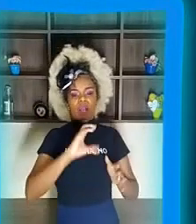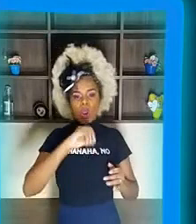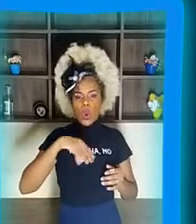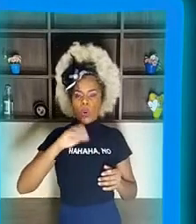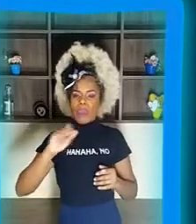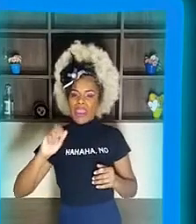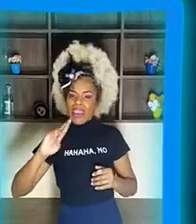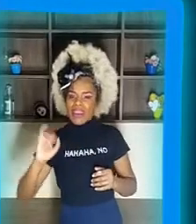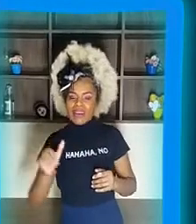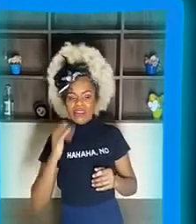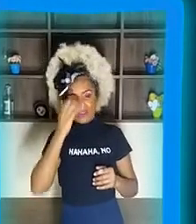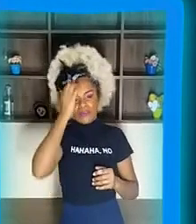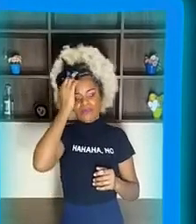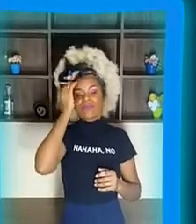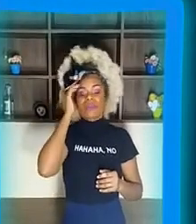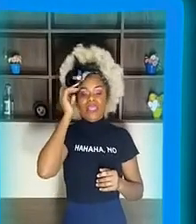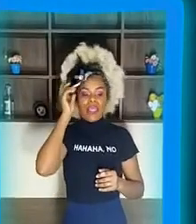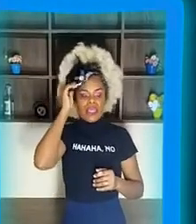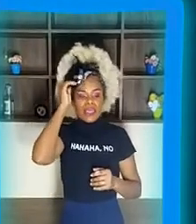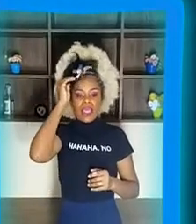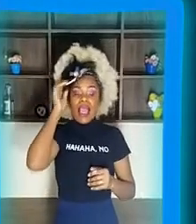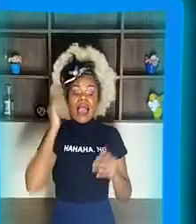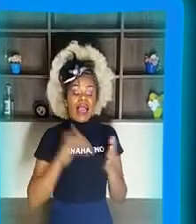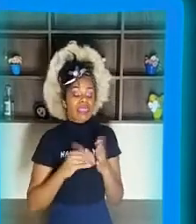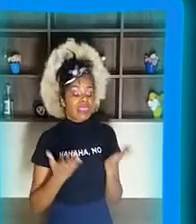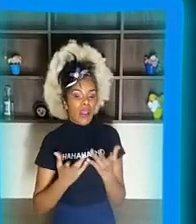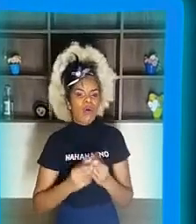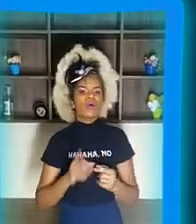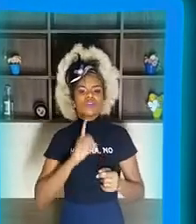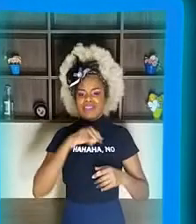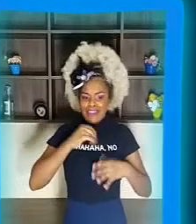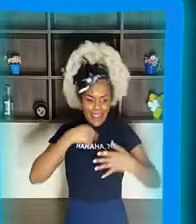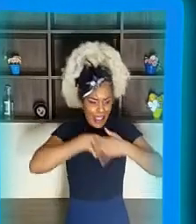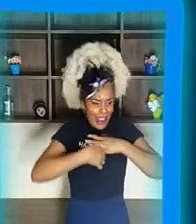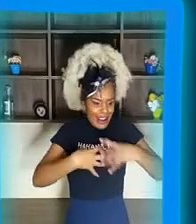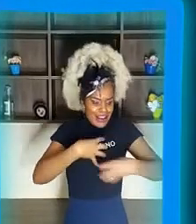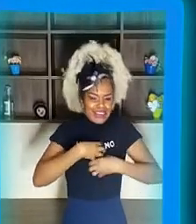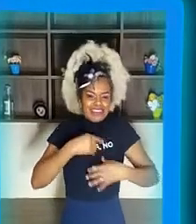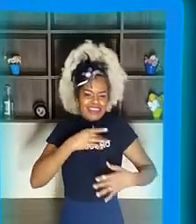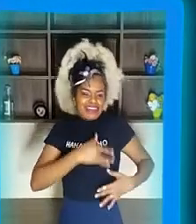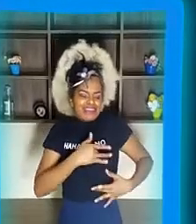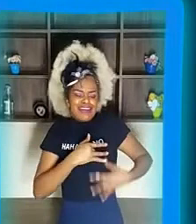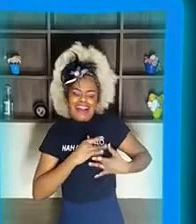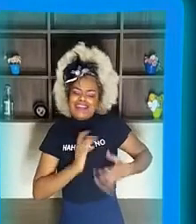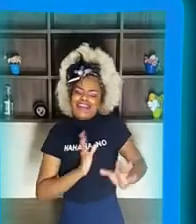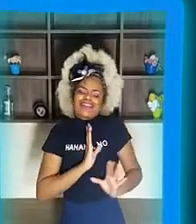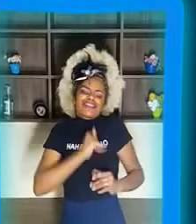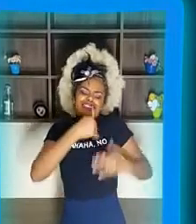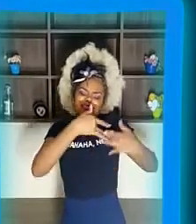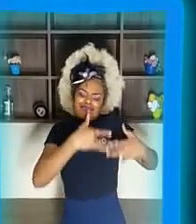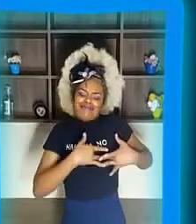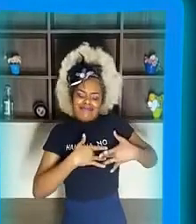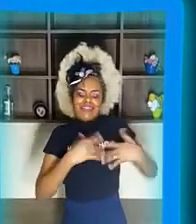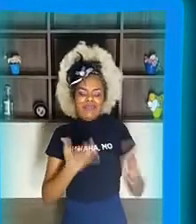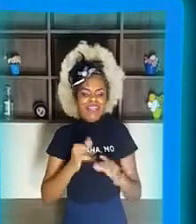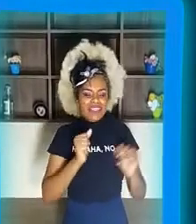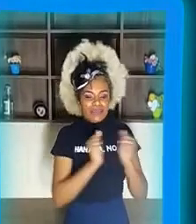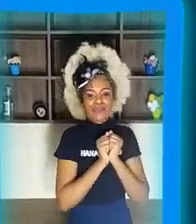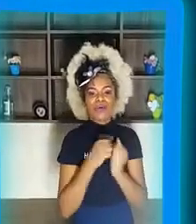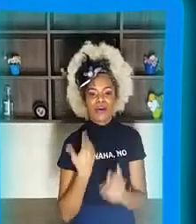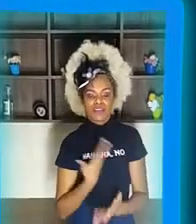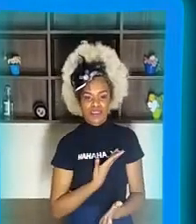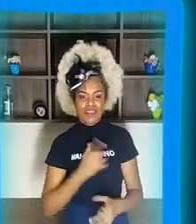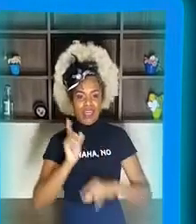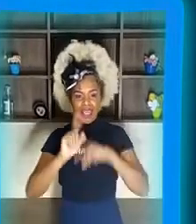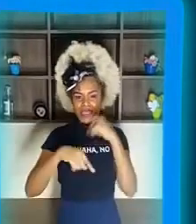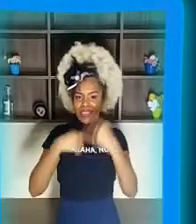aí isso está no meu DNA até hoje. Eu tenho certeza que no do Alan também, da galera toda da oficina. E isso vem com a gente, né,